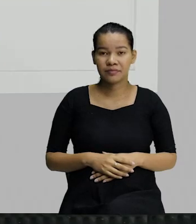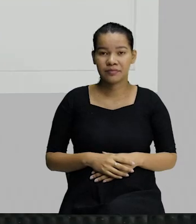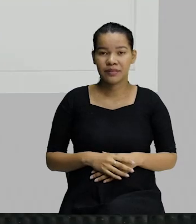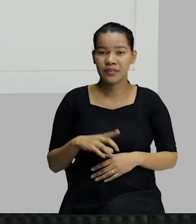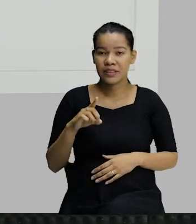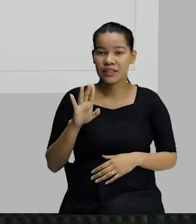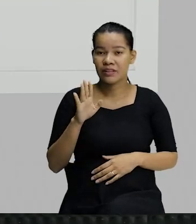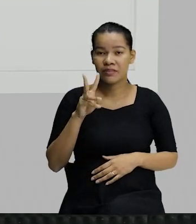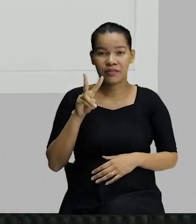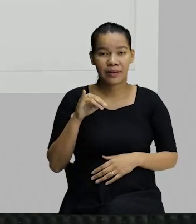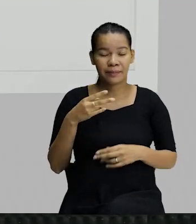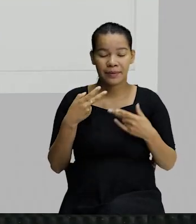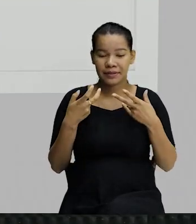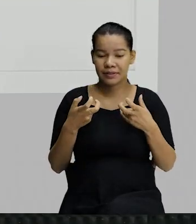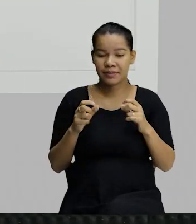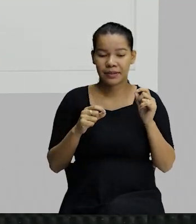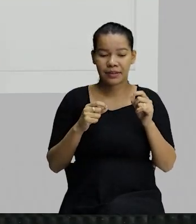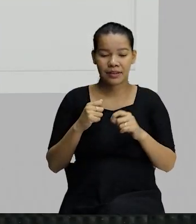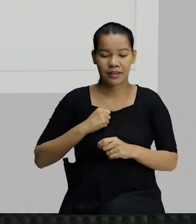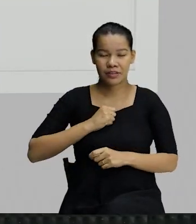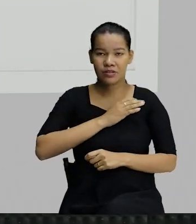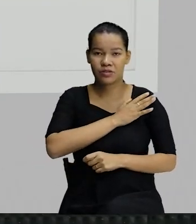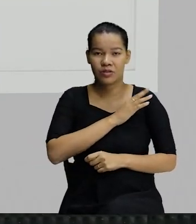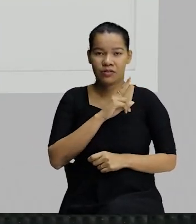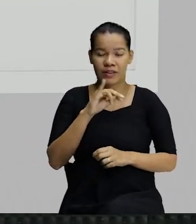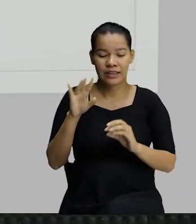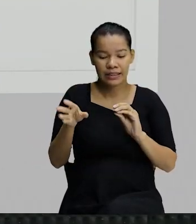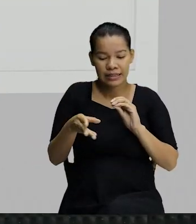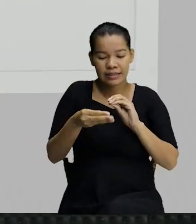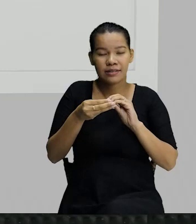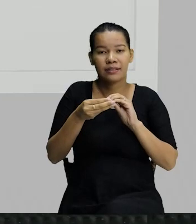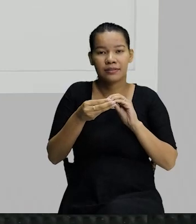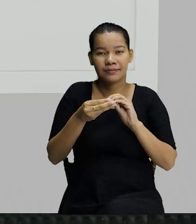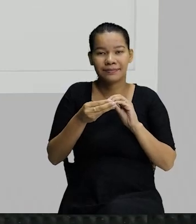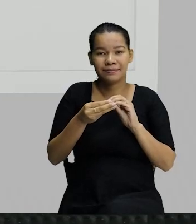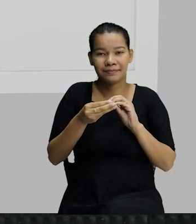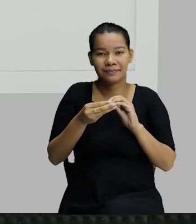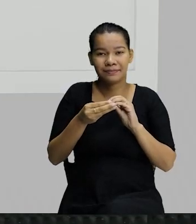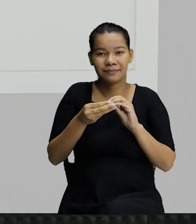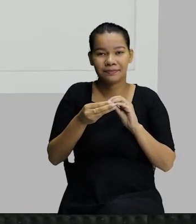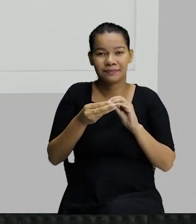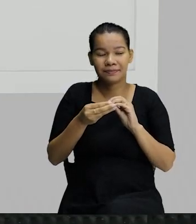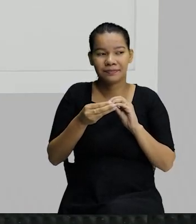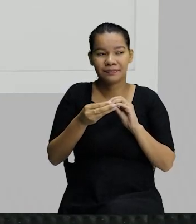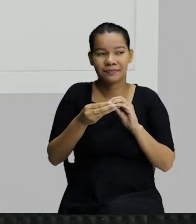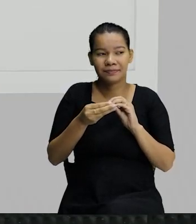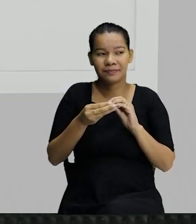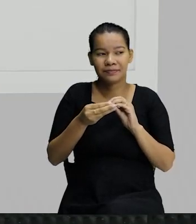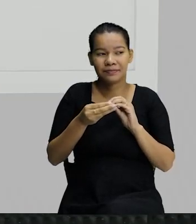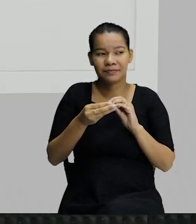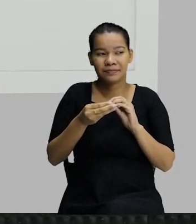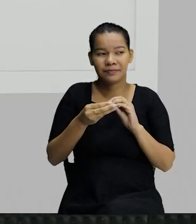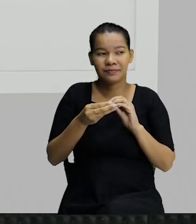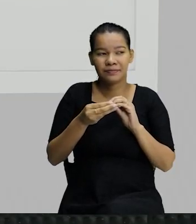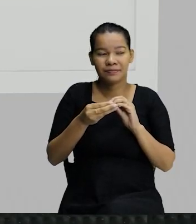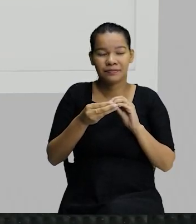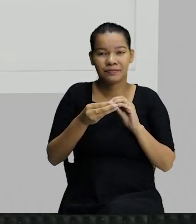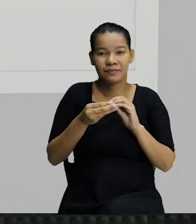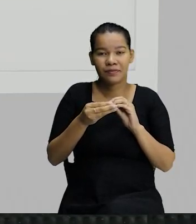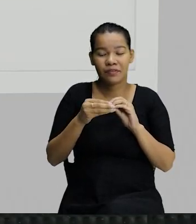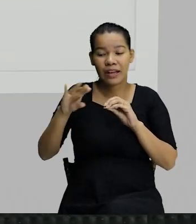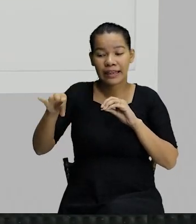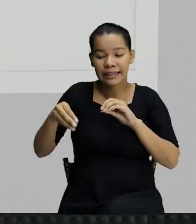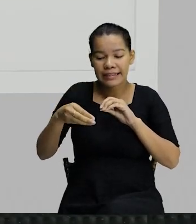aqui você já vai perceber que Aristóteles vai acrescer, tá? Vai ali colocar